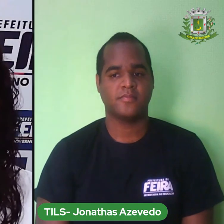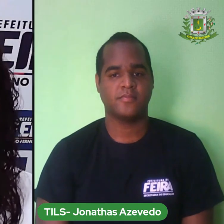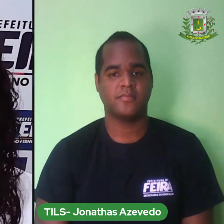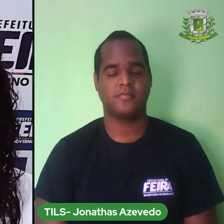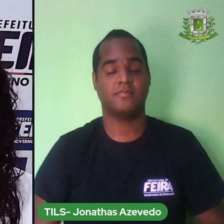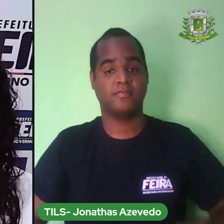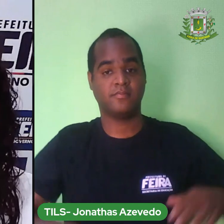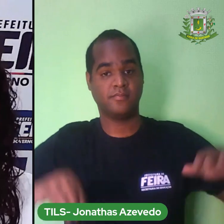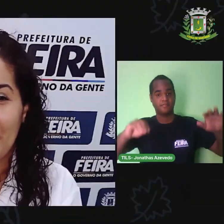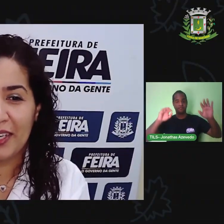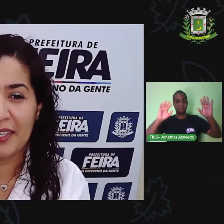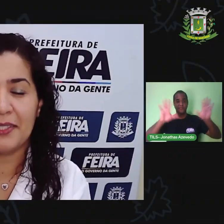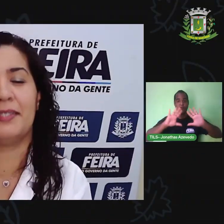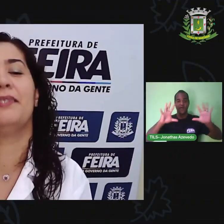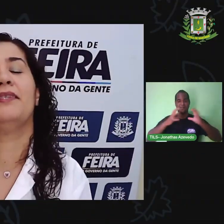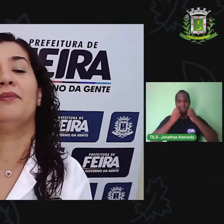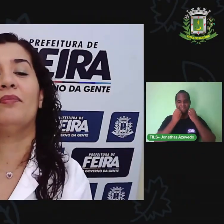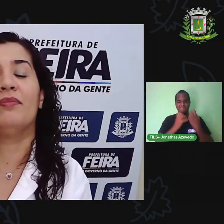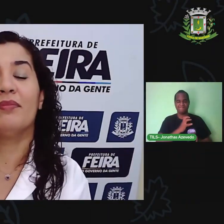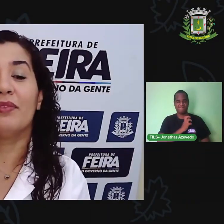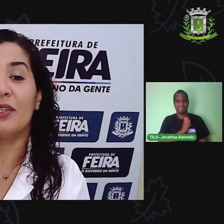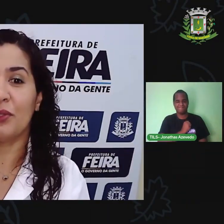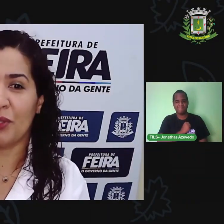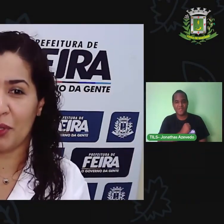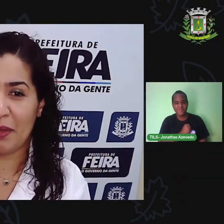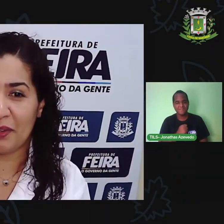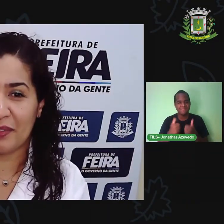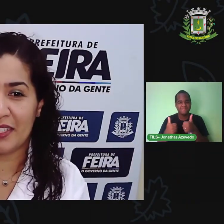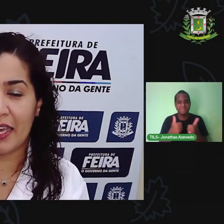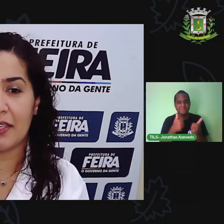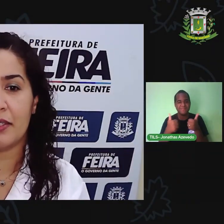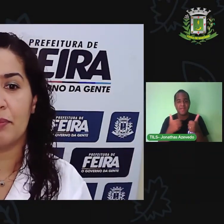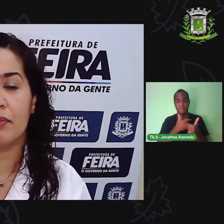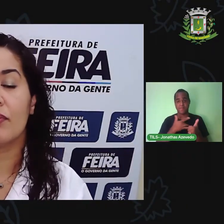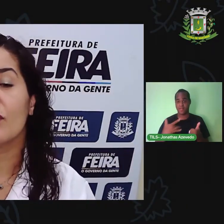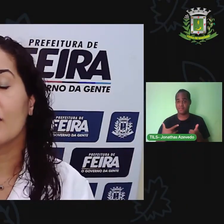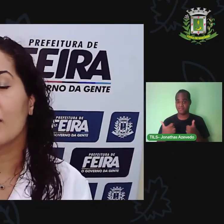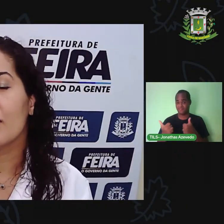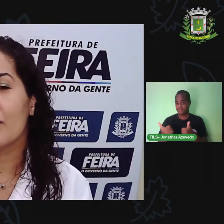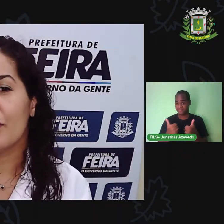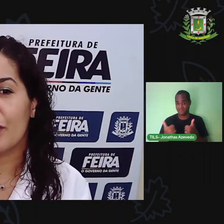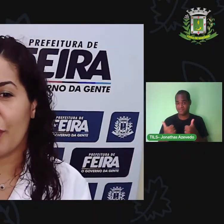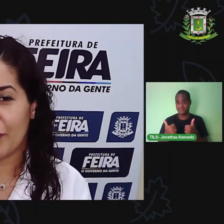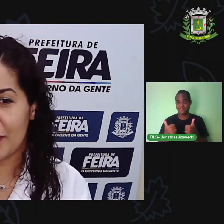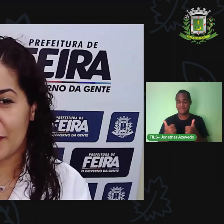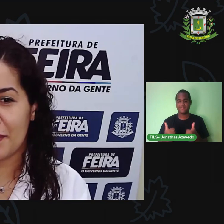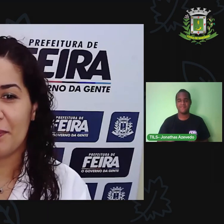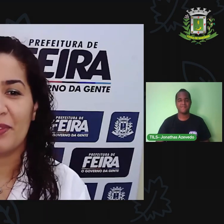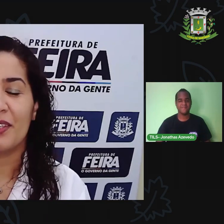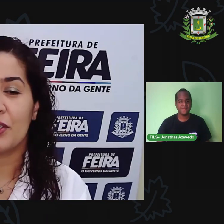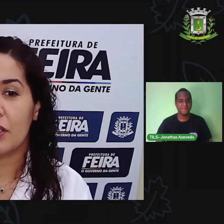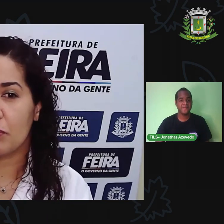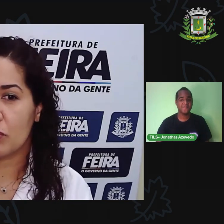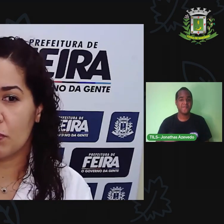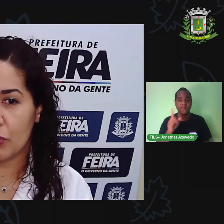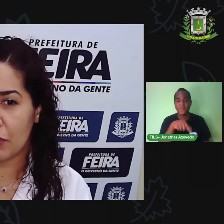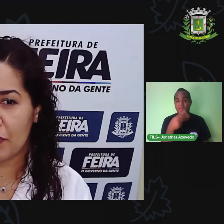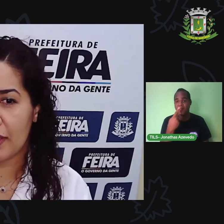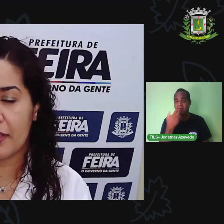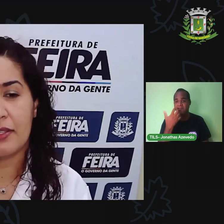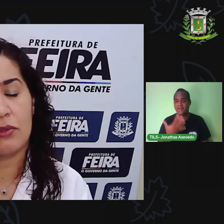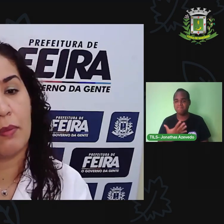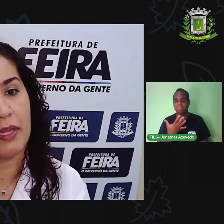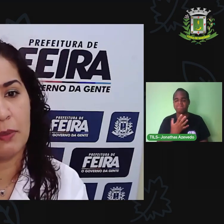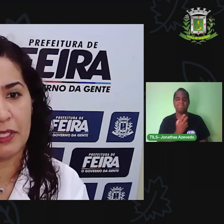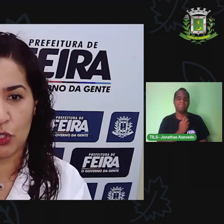Olá, meus amores! Tudo bem com vocês? Nós estamos muito